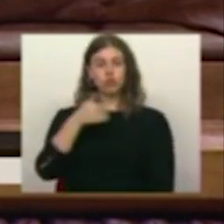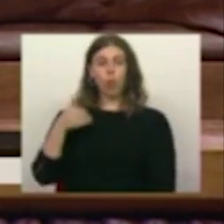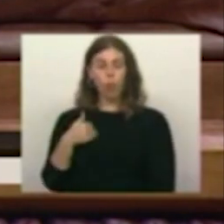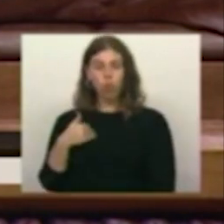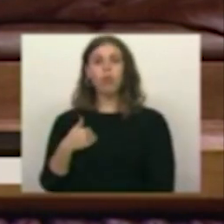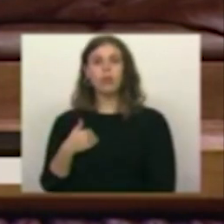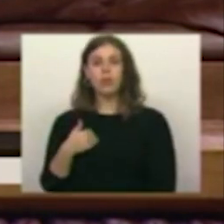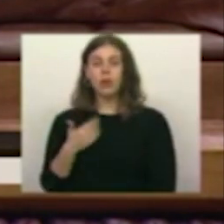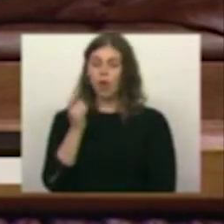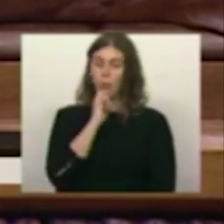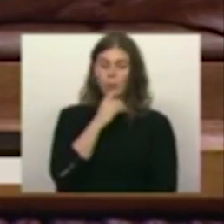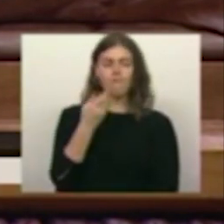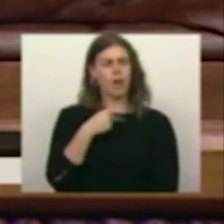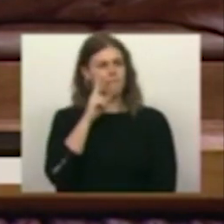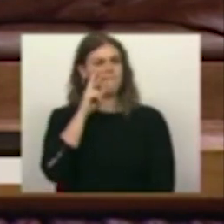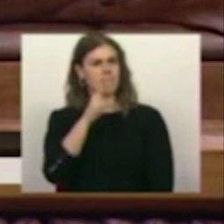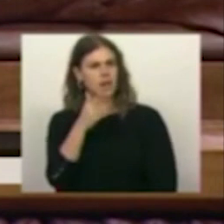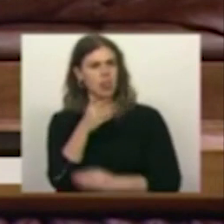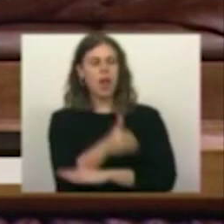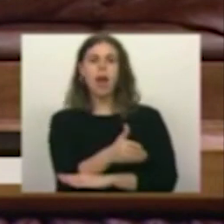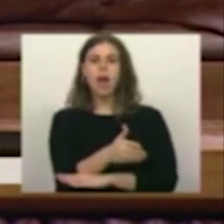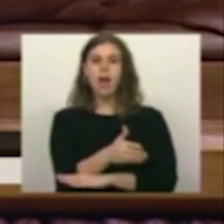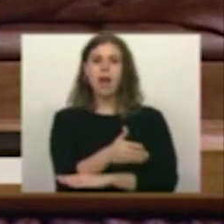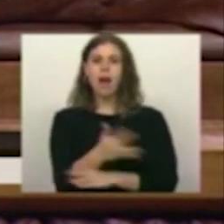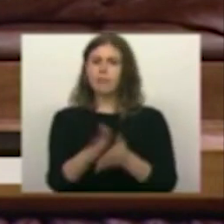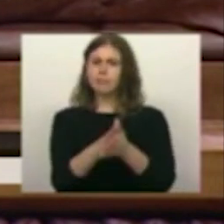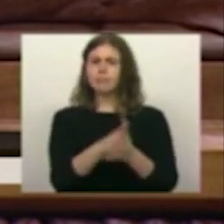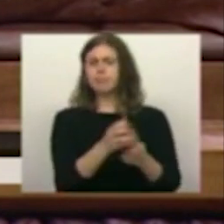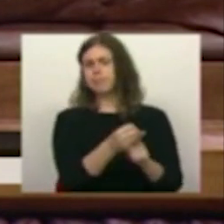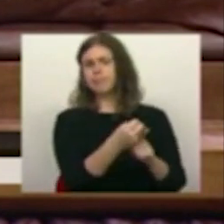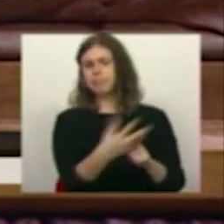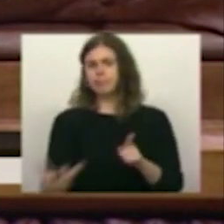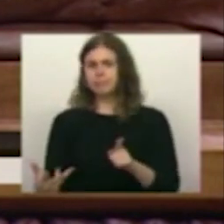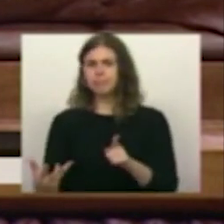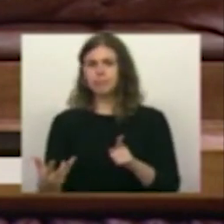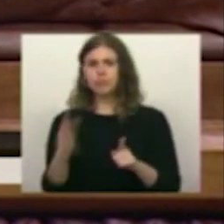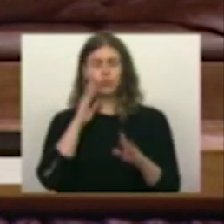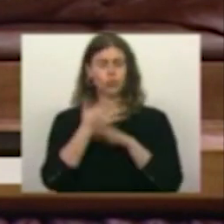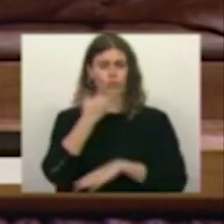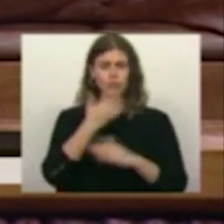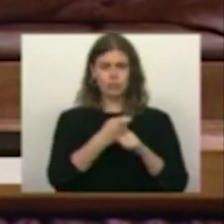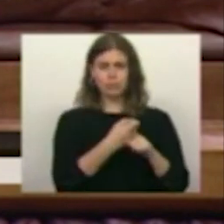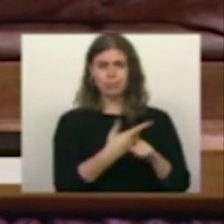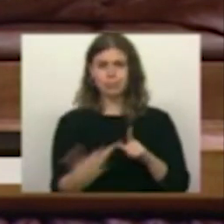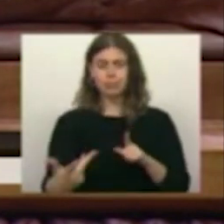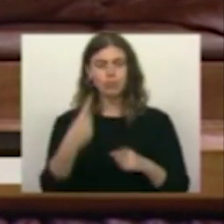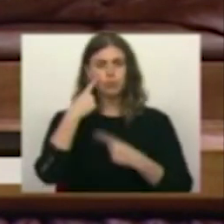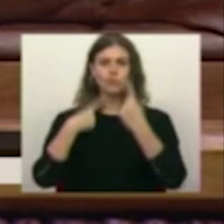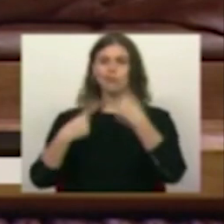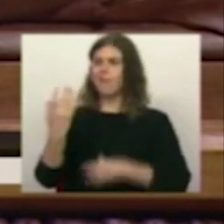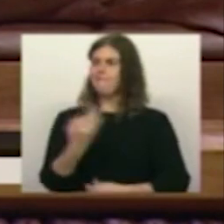saúde, que pude, aliás, testemunhar diretamente em várias ocasiões ao longo dos últimos dias e